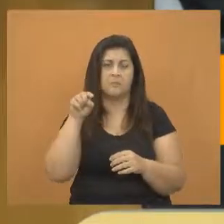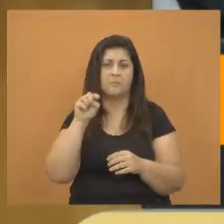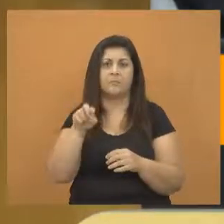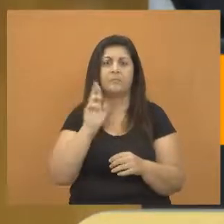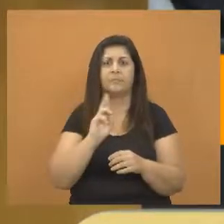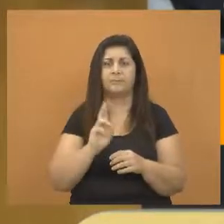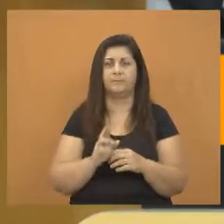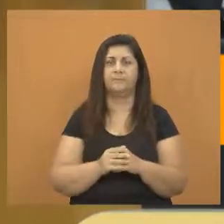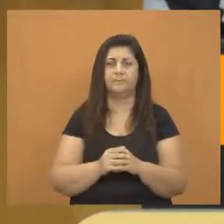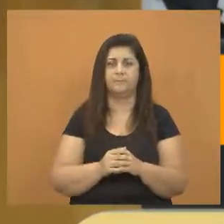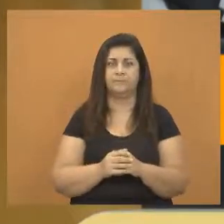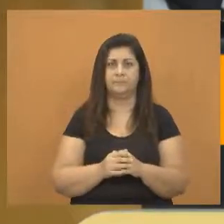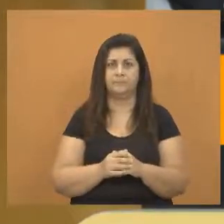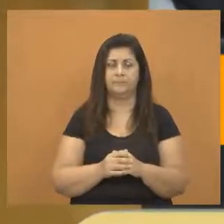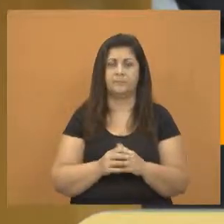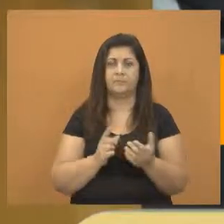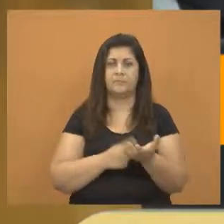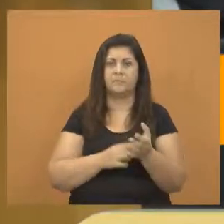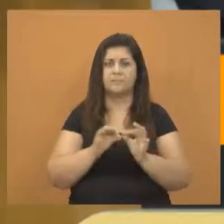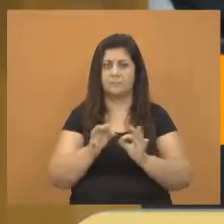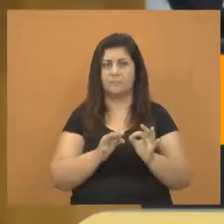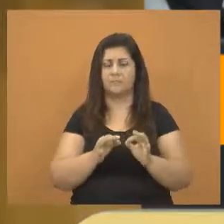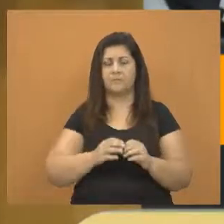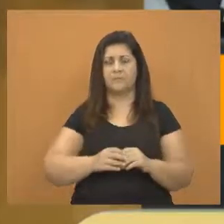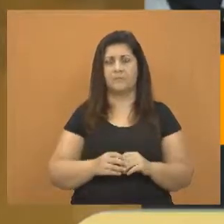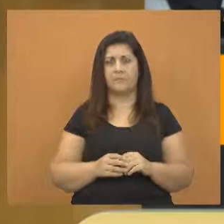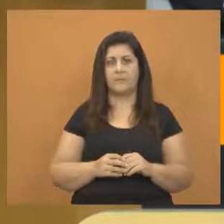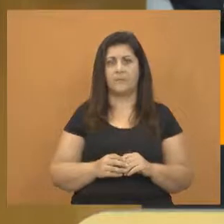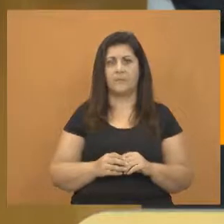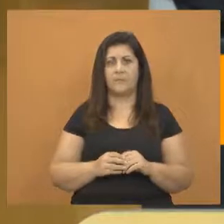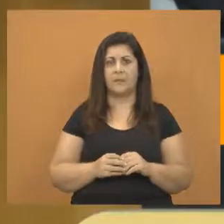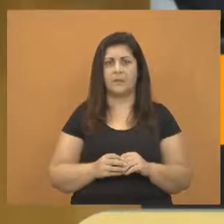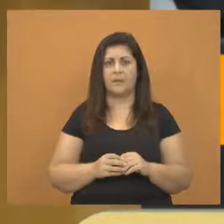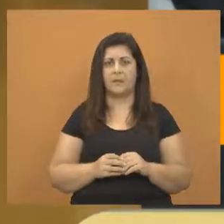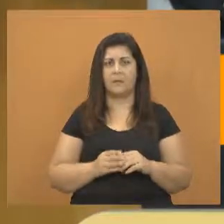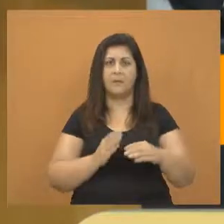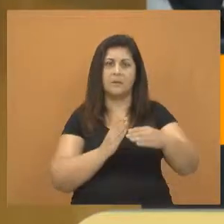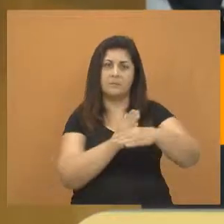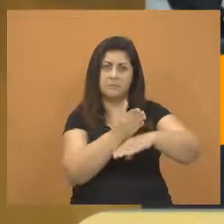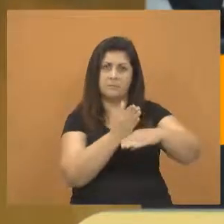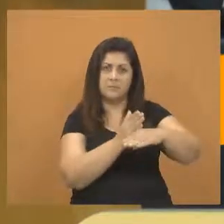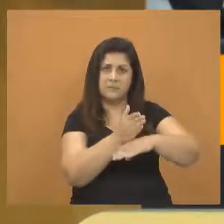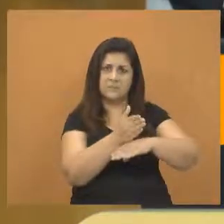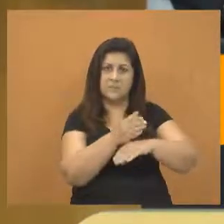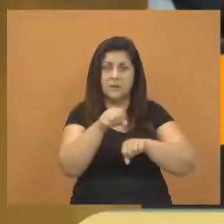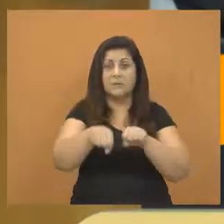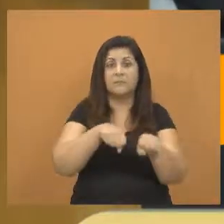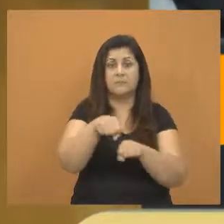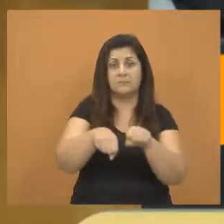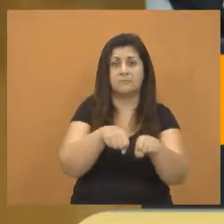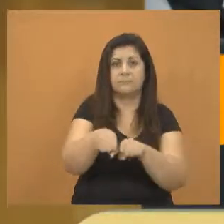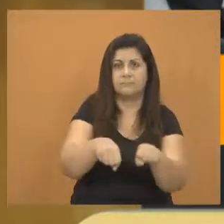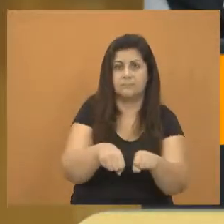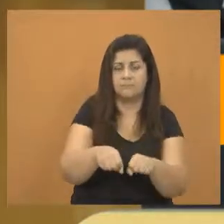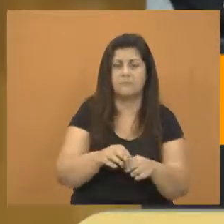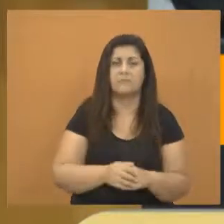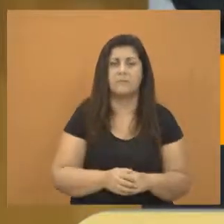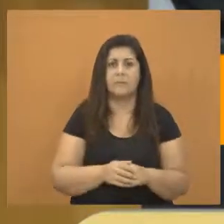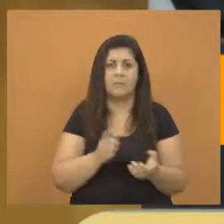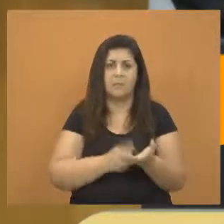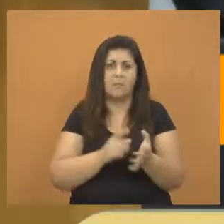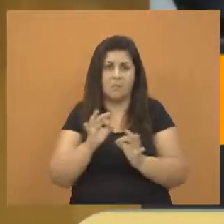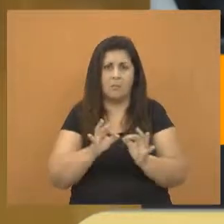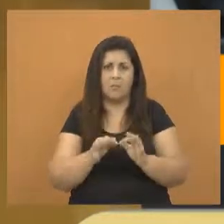R$ 83.600.000. Projetos estruturantes, acessibilidade e ciclovias, plano de mobilidade